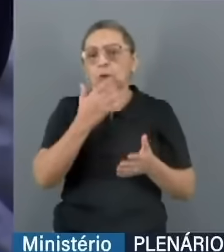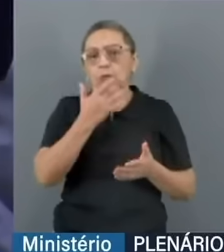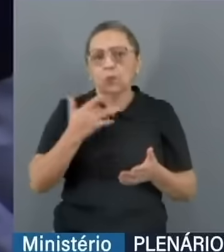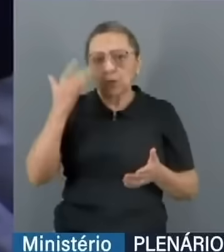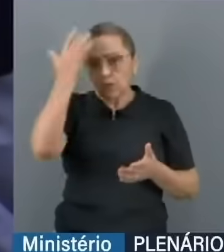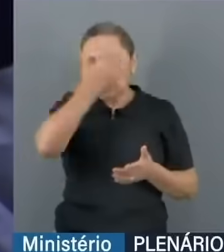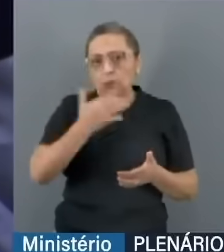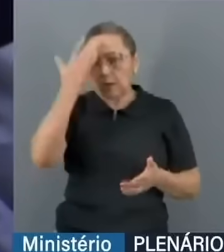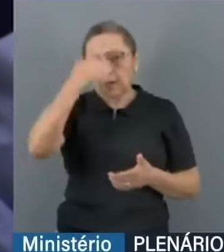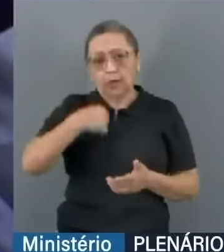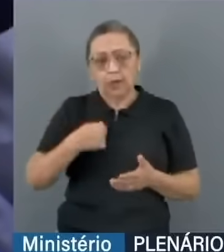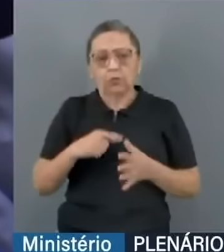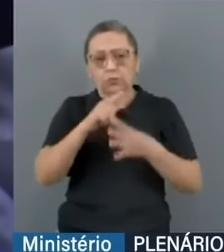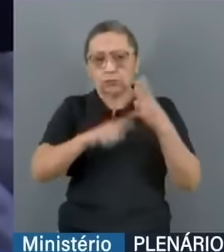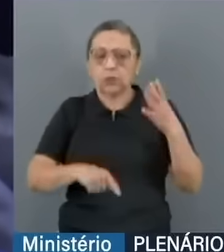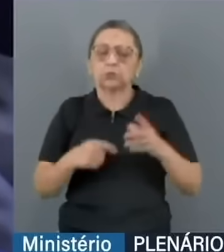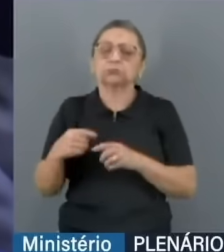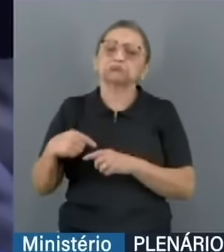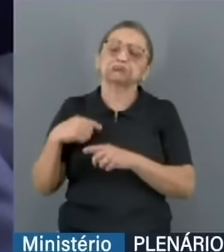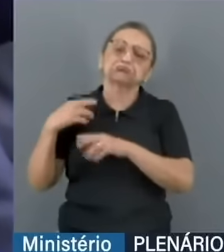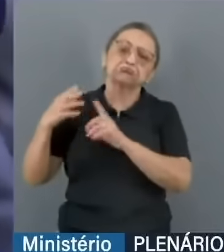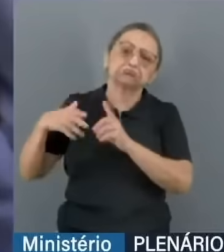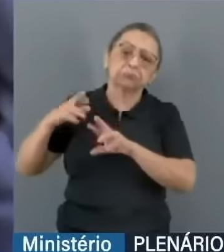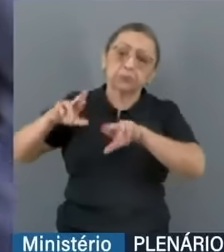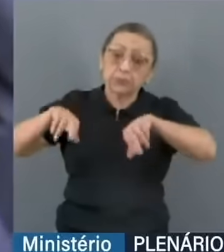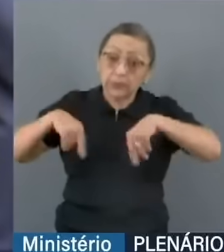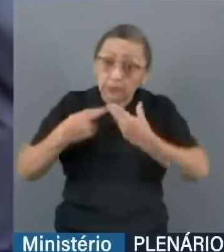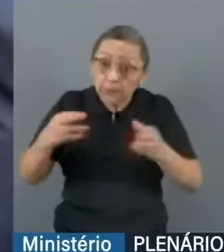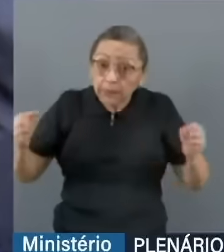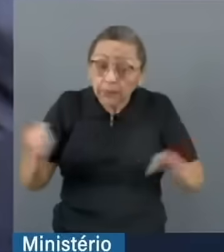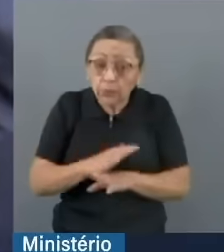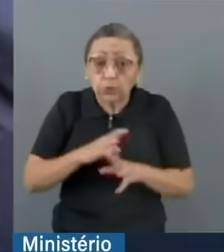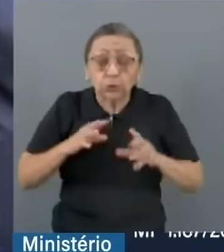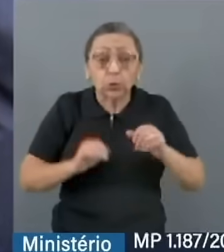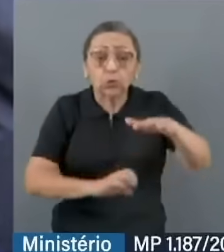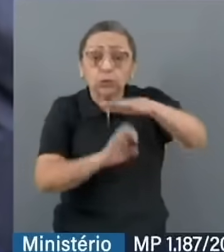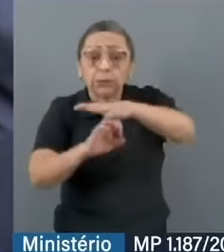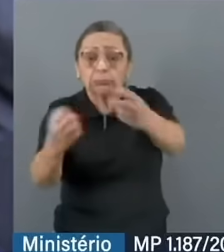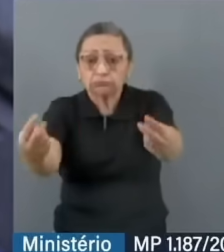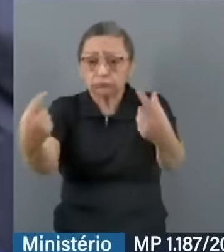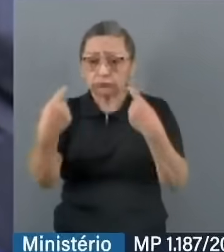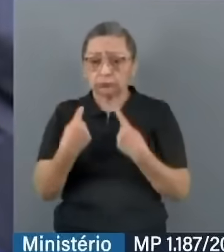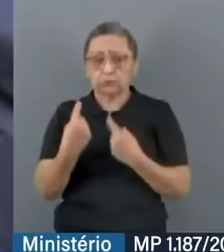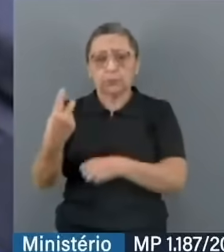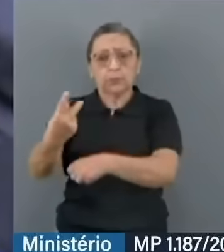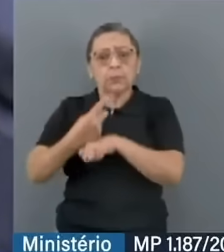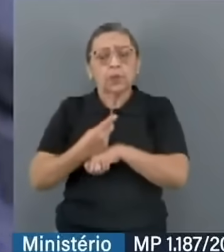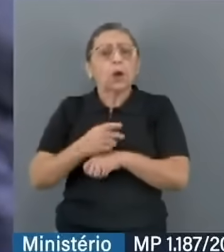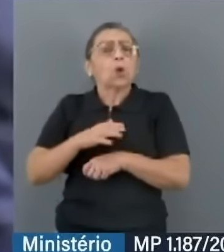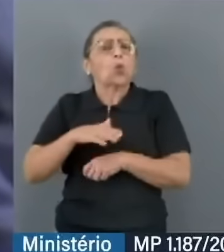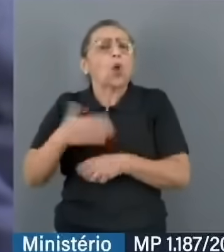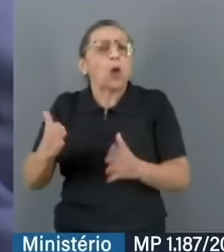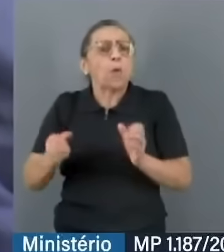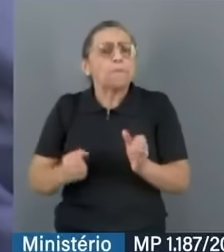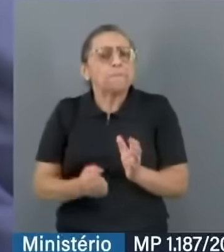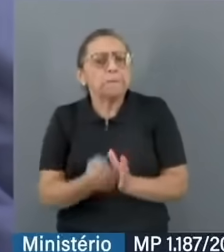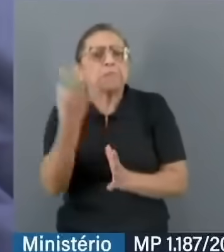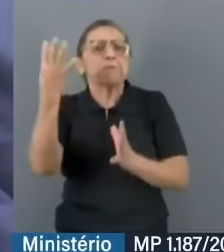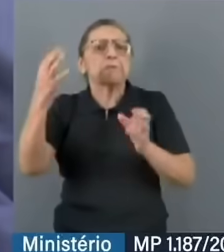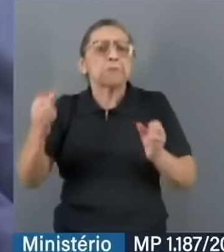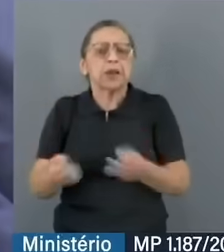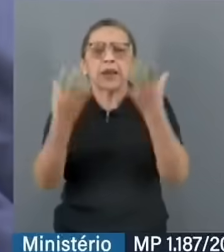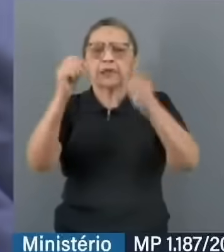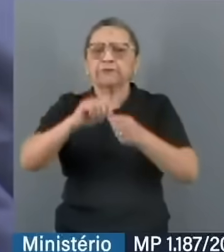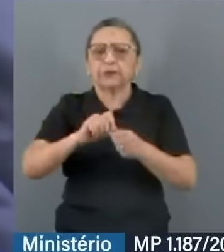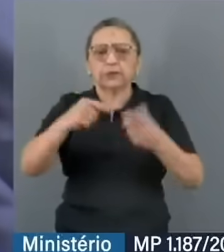terminou a reunião, os empresários vieram perguntar para mim qual era o milagre que tinha sido